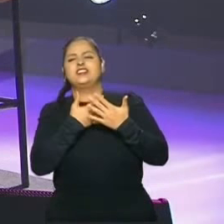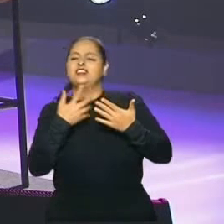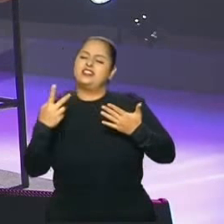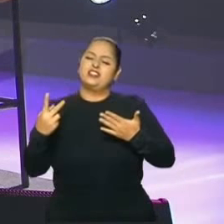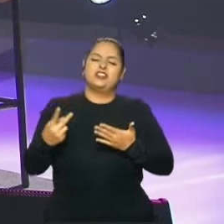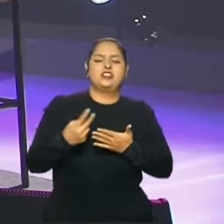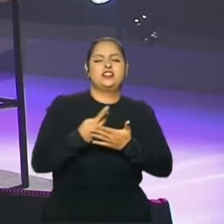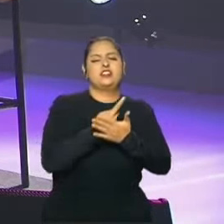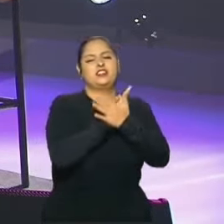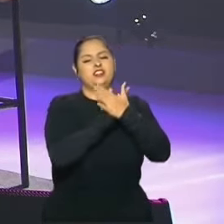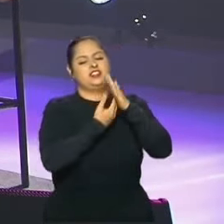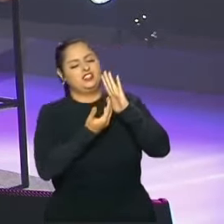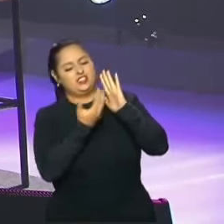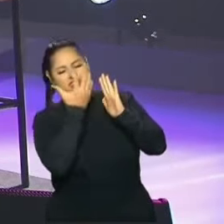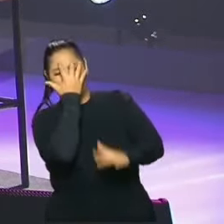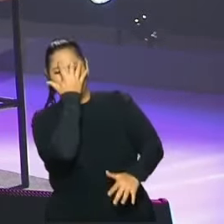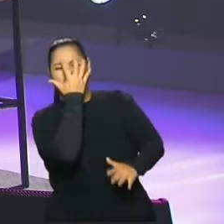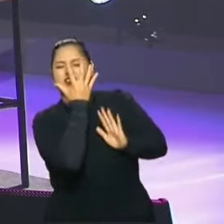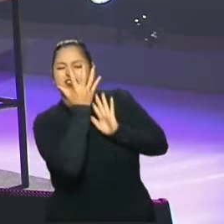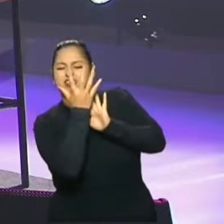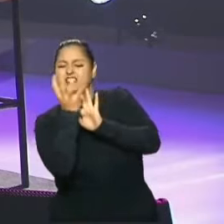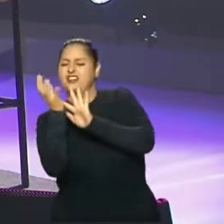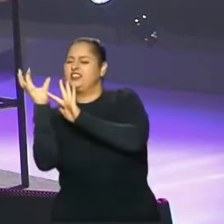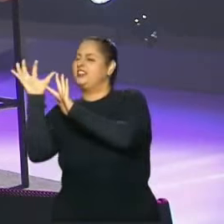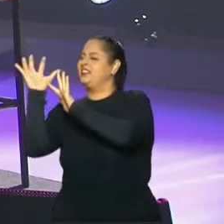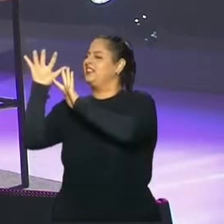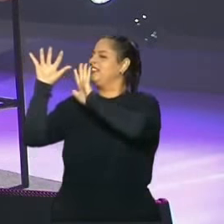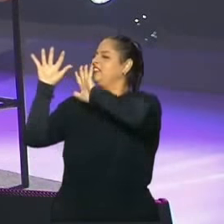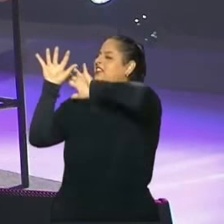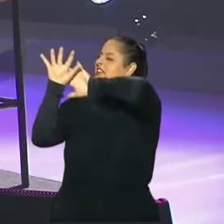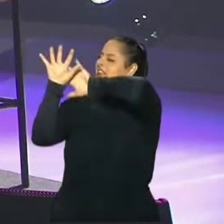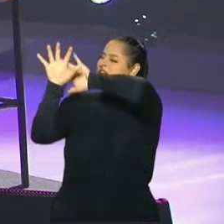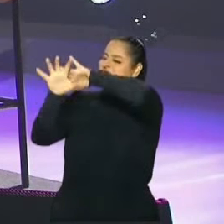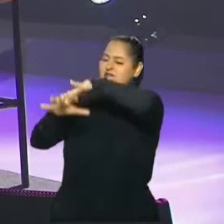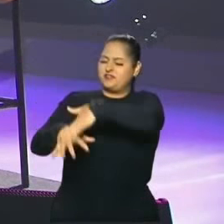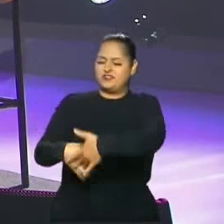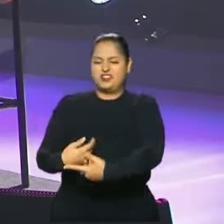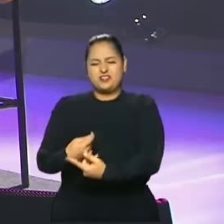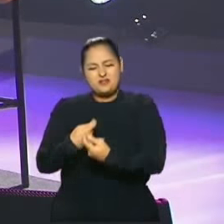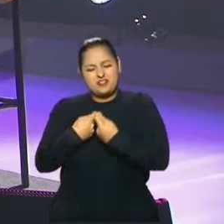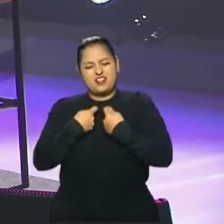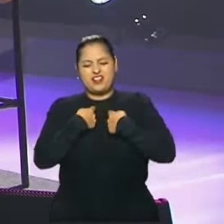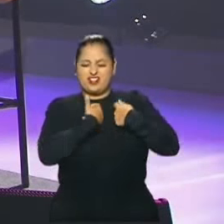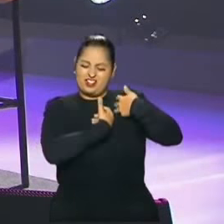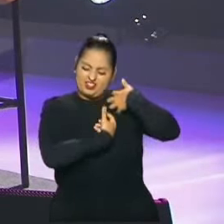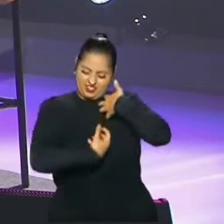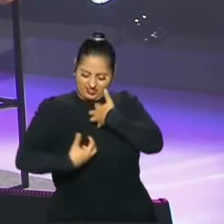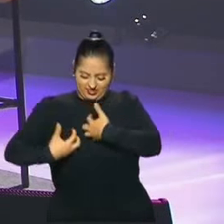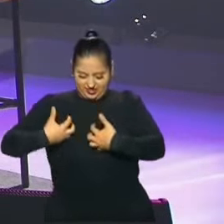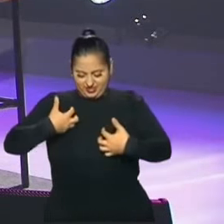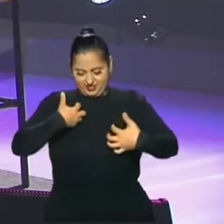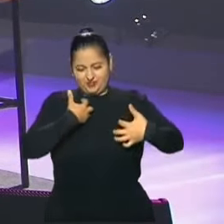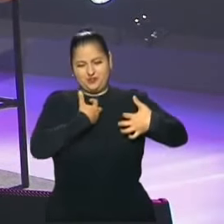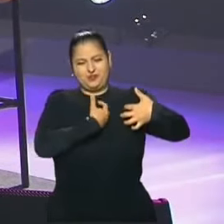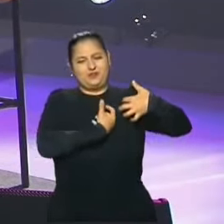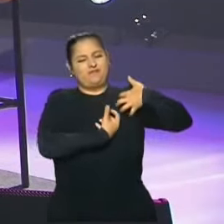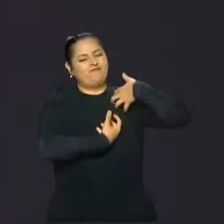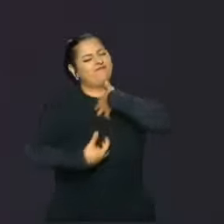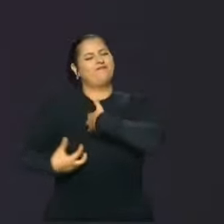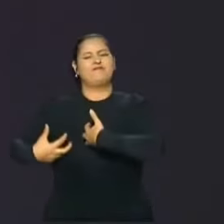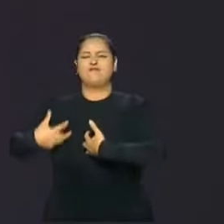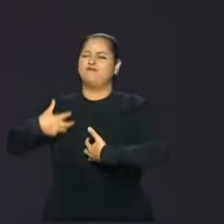tirasses essa máscara que sempre me fez mal, mal